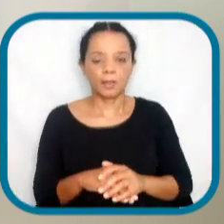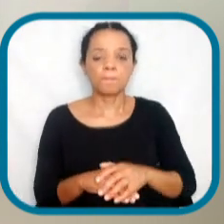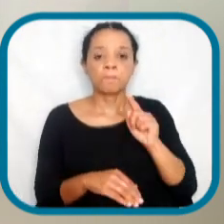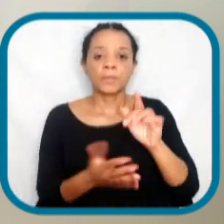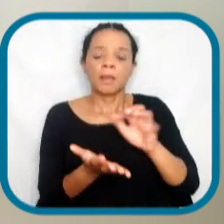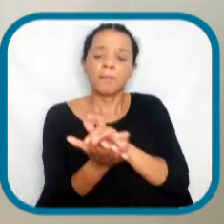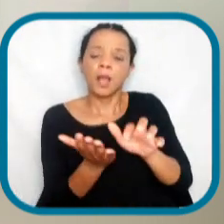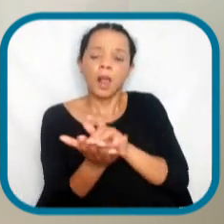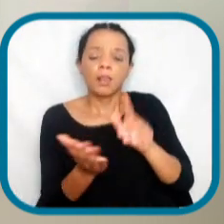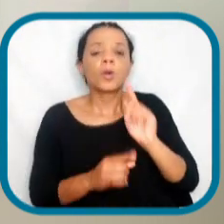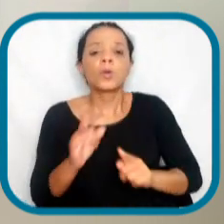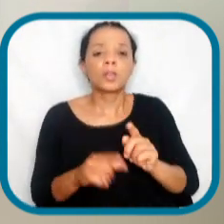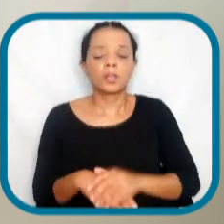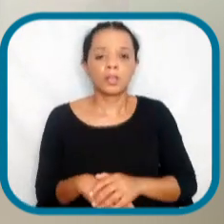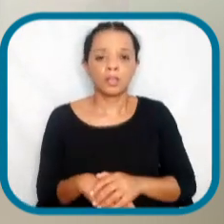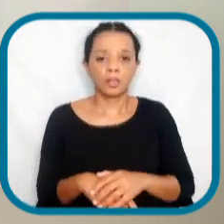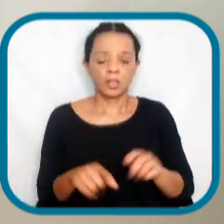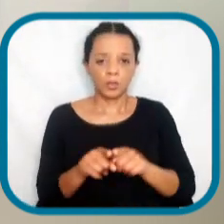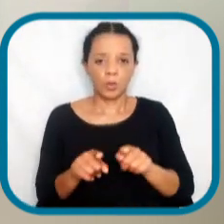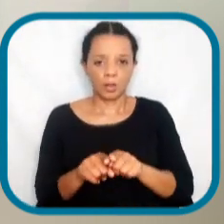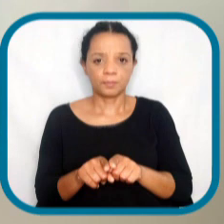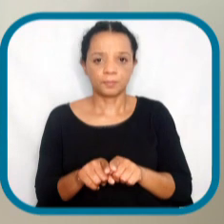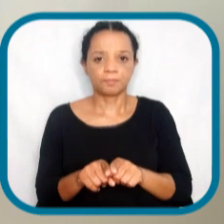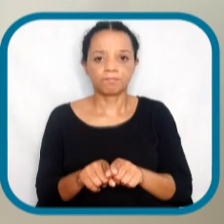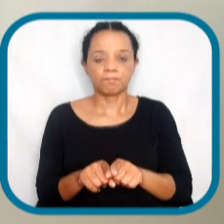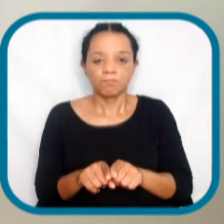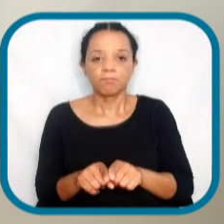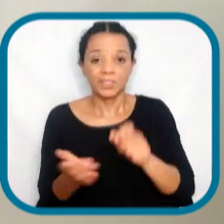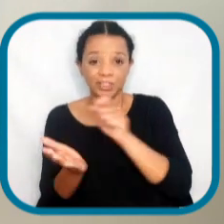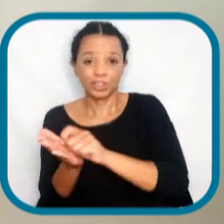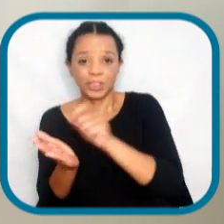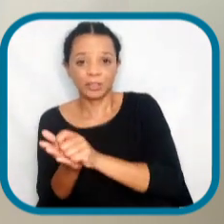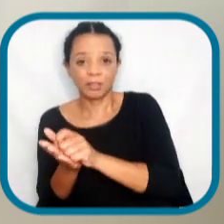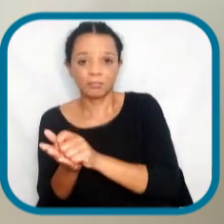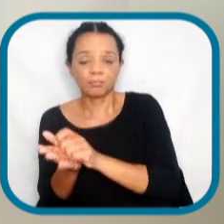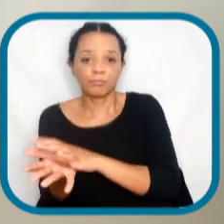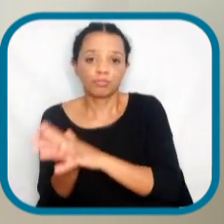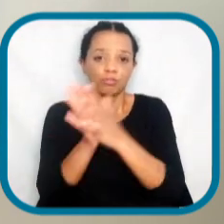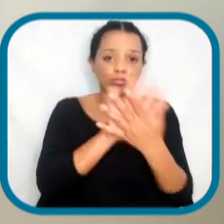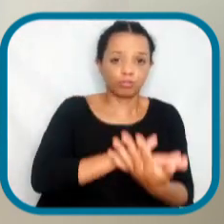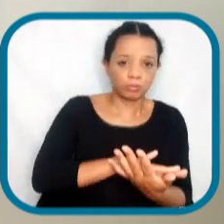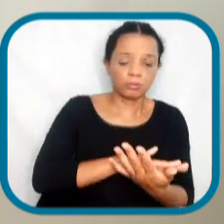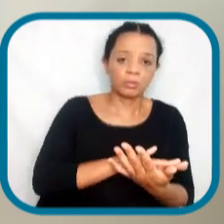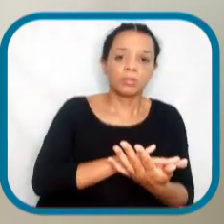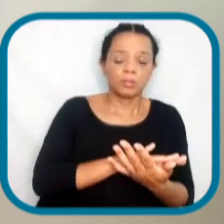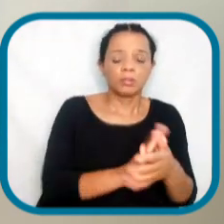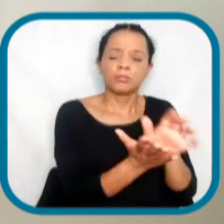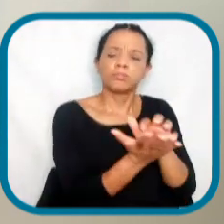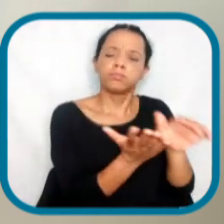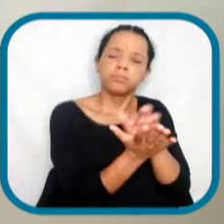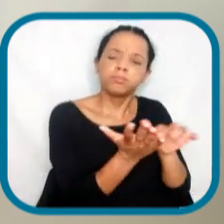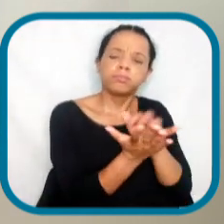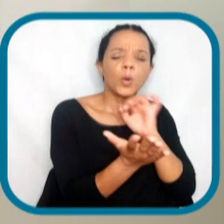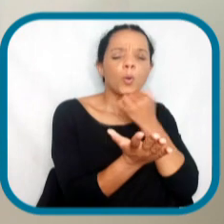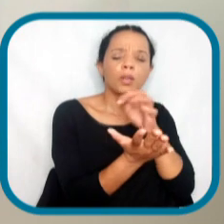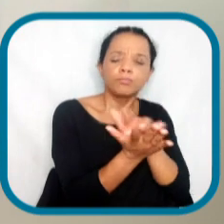é que o Braille é? Nada mais, nada menos que uma transposição da escrita para um código de